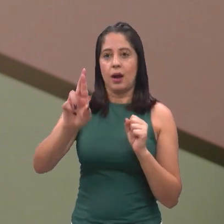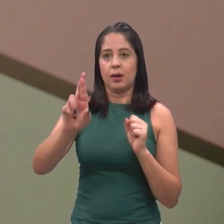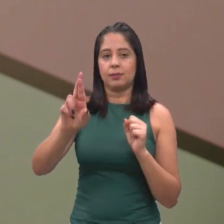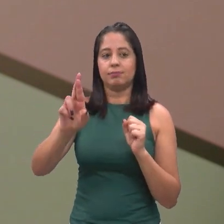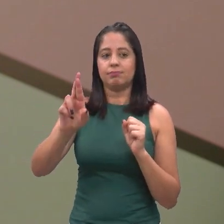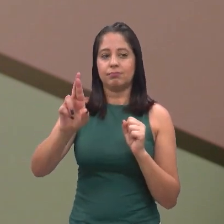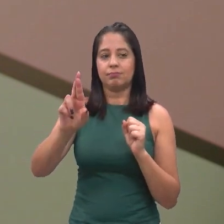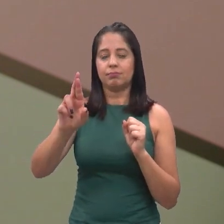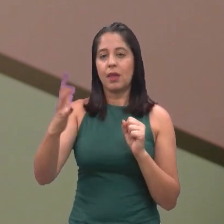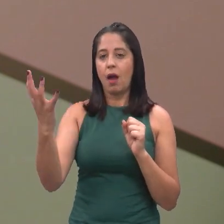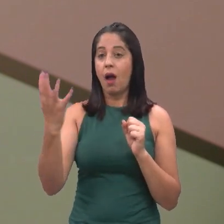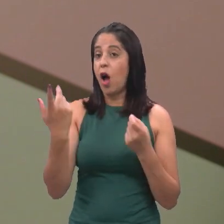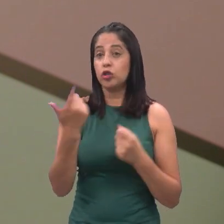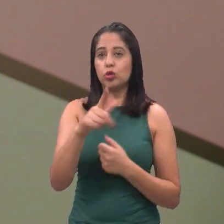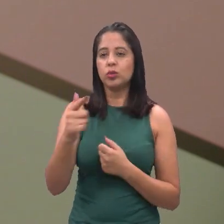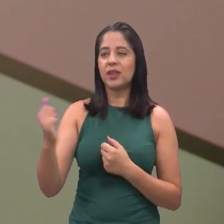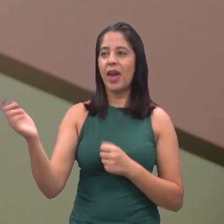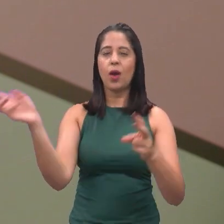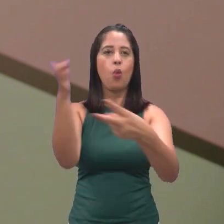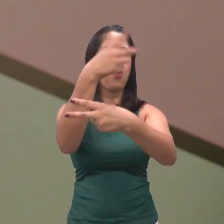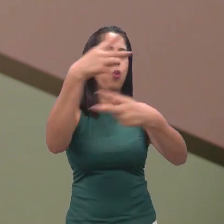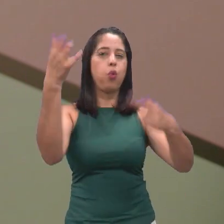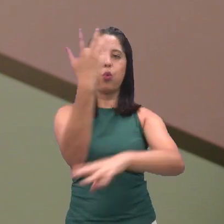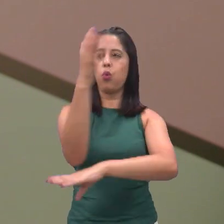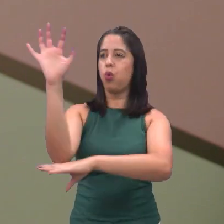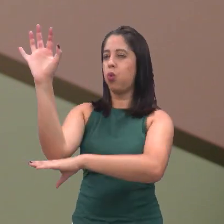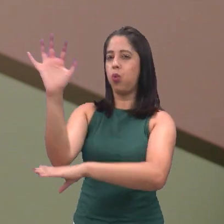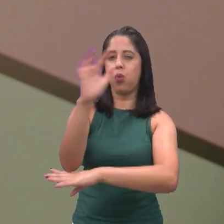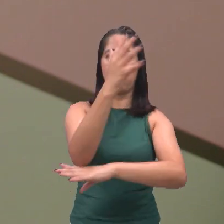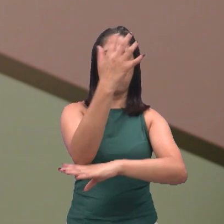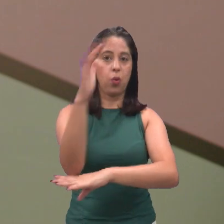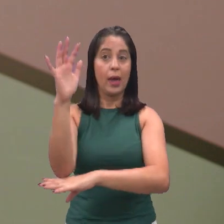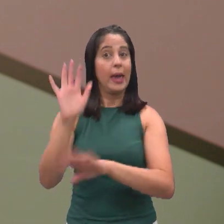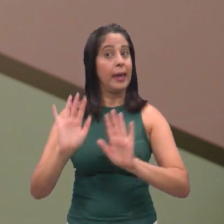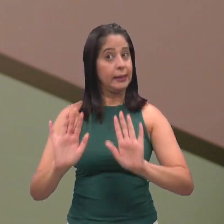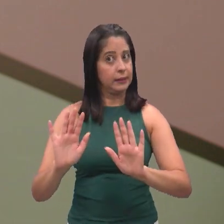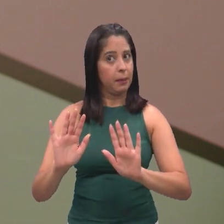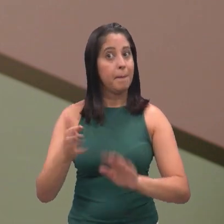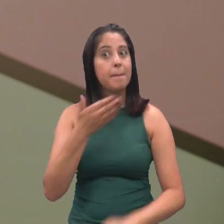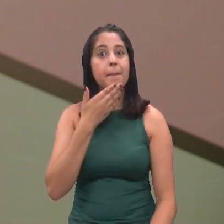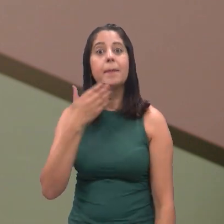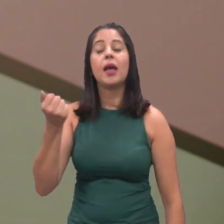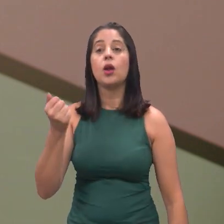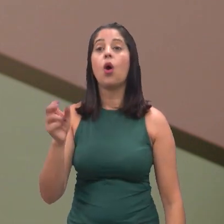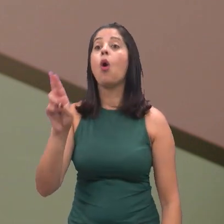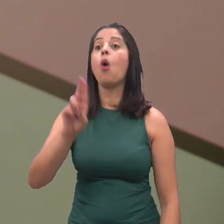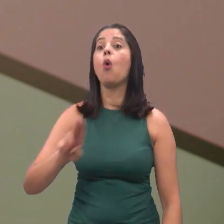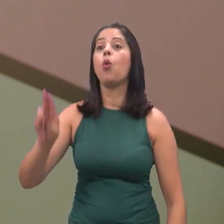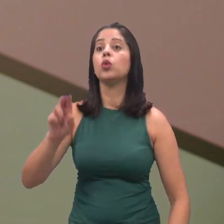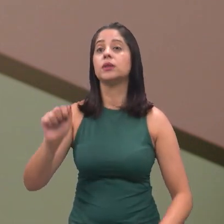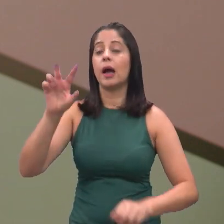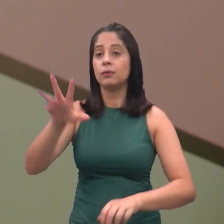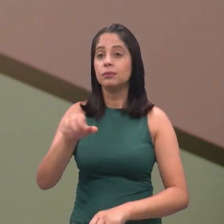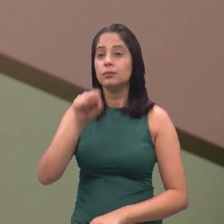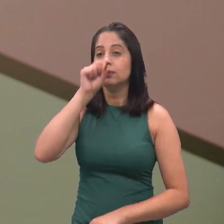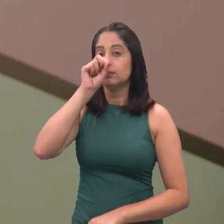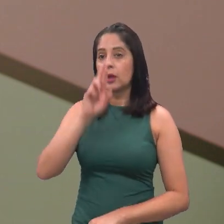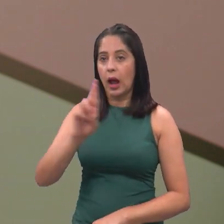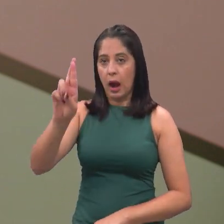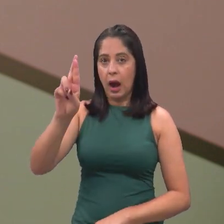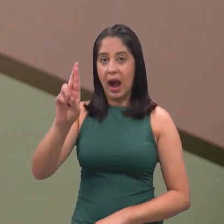então, e deixa o ar muito seco. Então, é interessante ligar o ar-condicionado, mas deixar um umidificador de ar no ambiente, porque